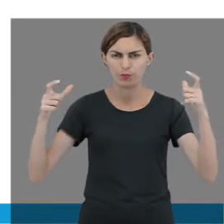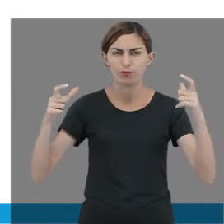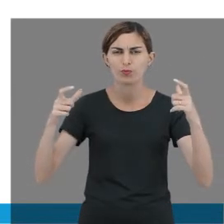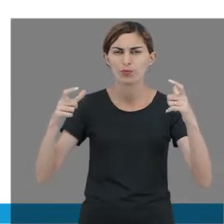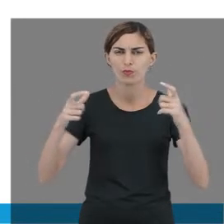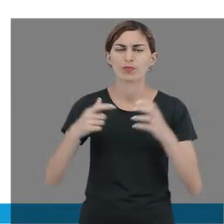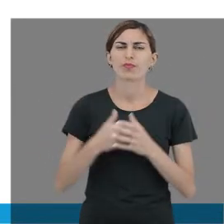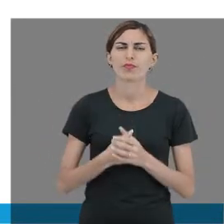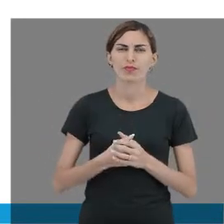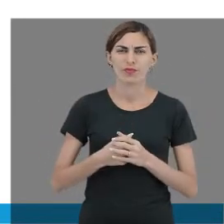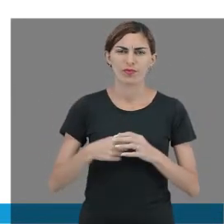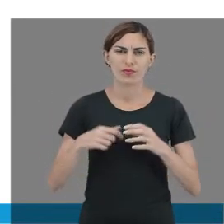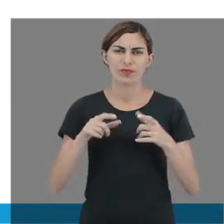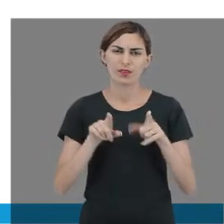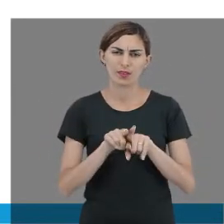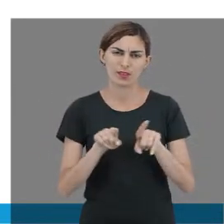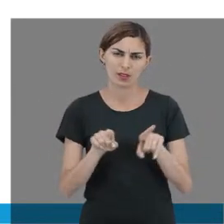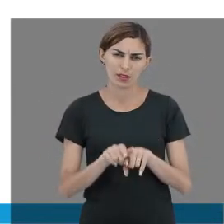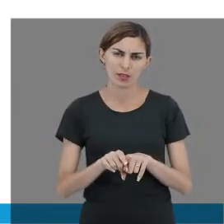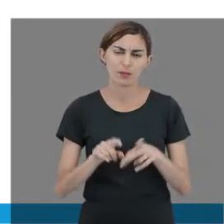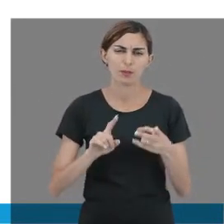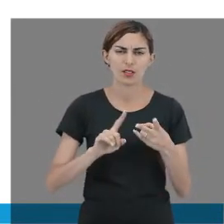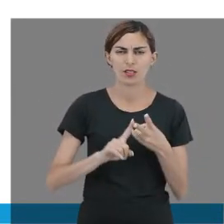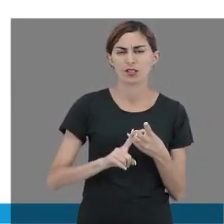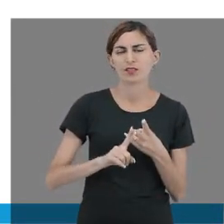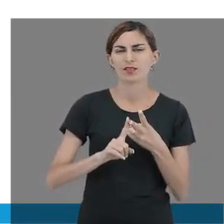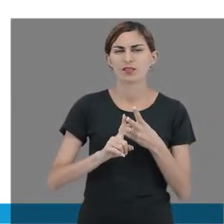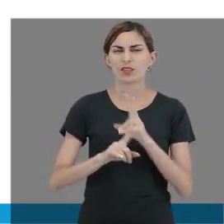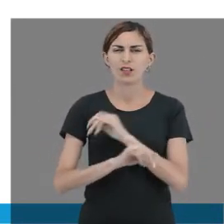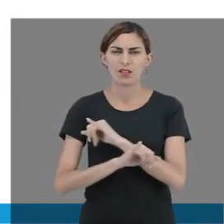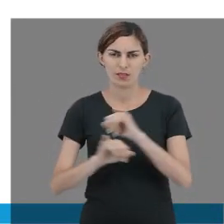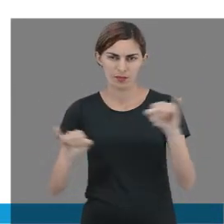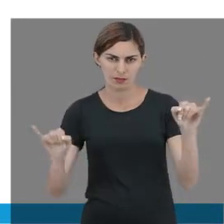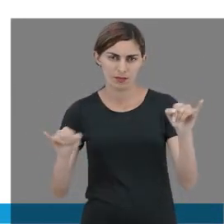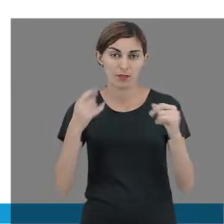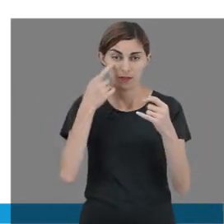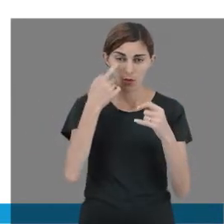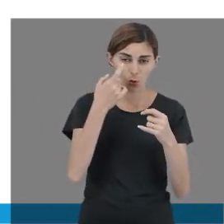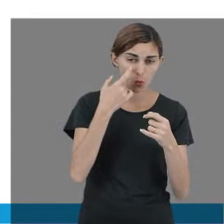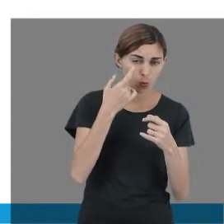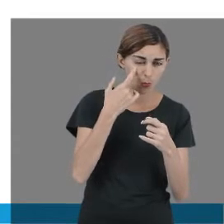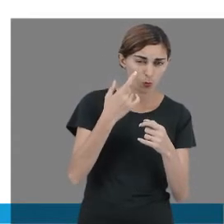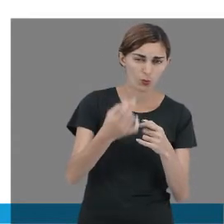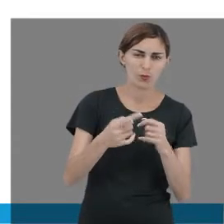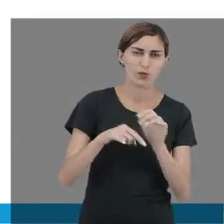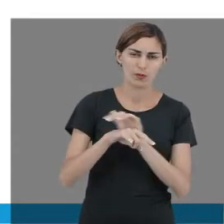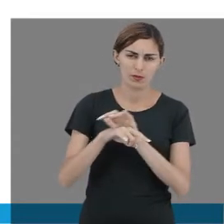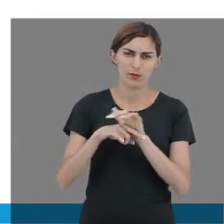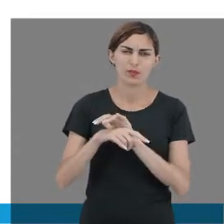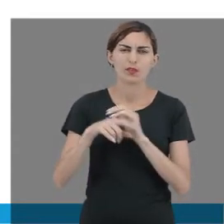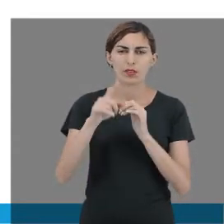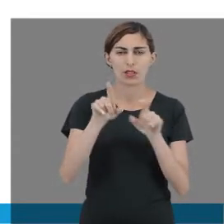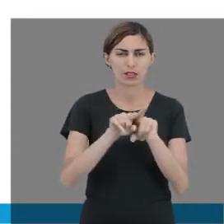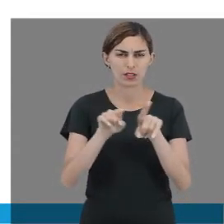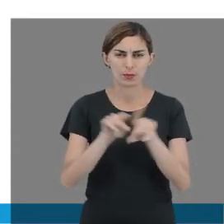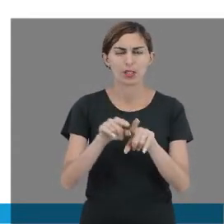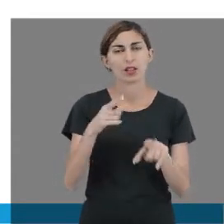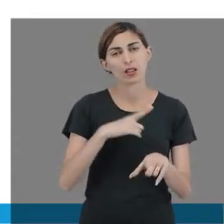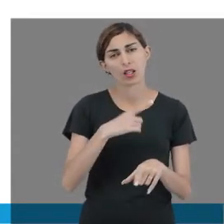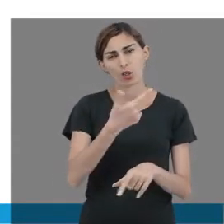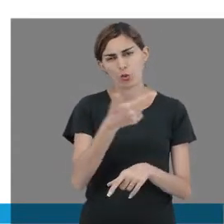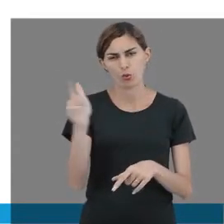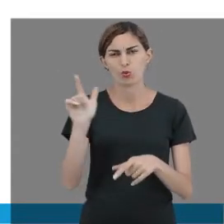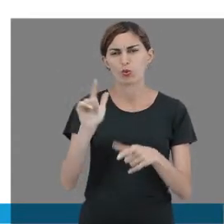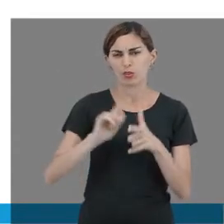com a fossa posterior, isso é um alerta para vamos ficar de olho que pode ser que esse paciente faça hidrocefalia. Mas tem alguns pacientes que têm